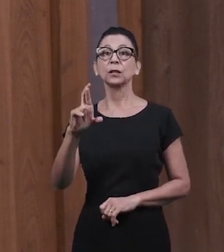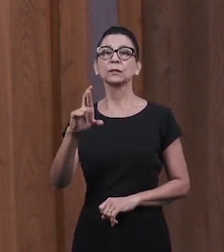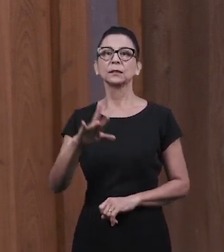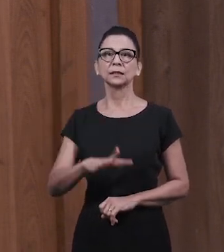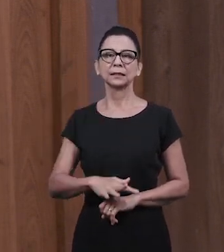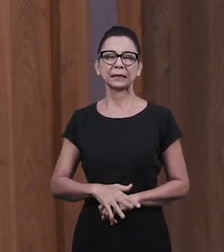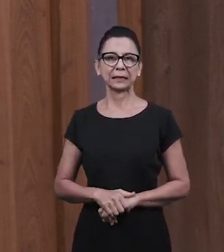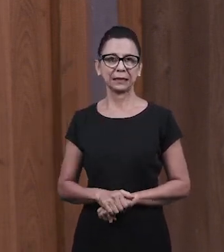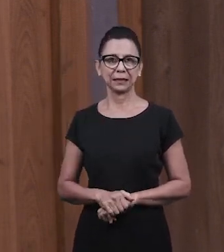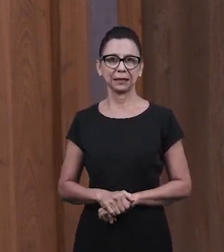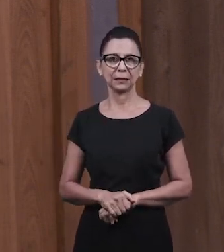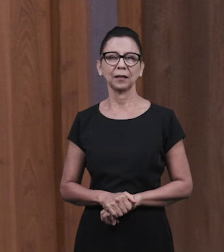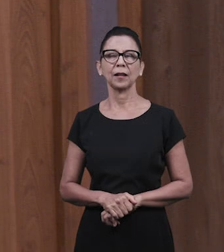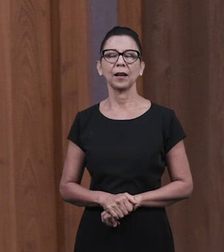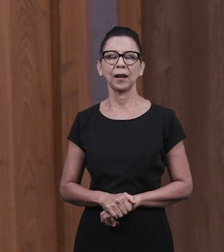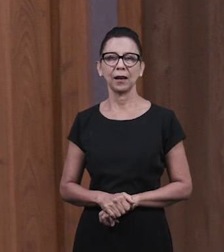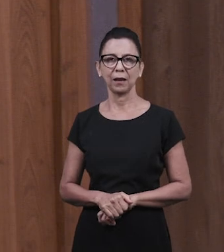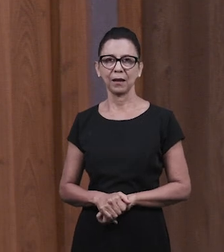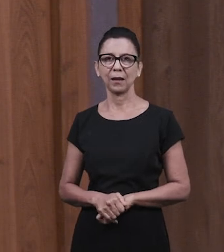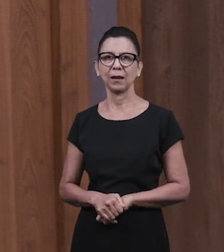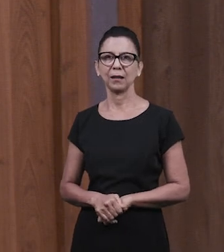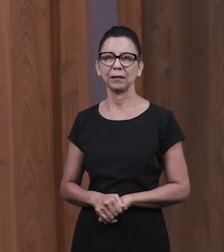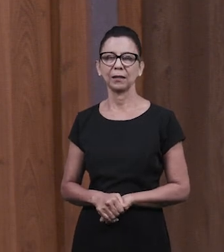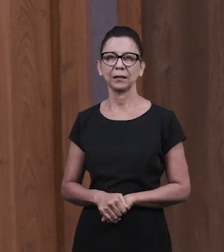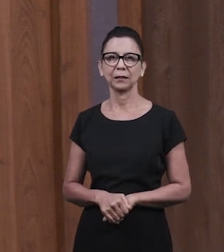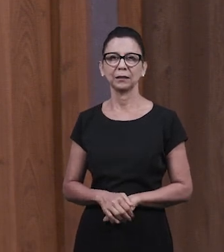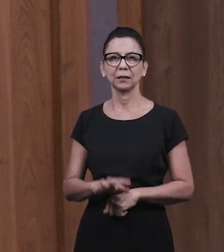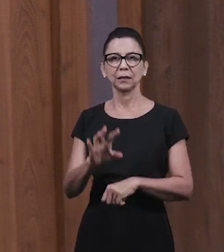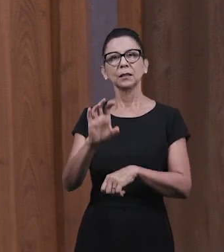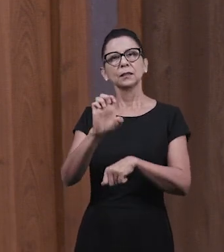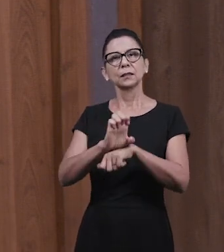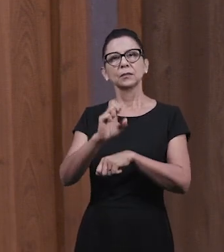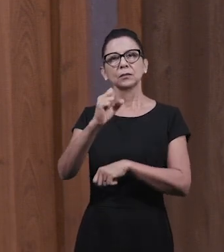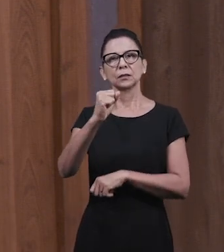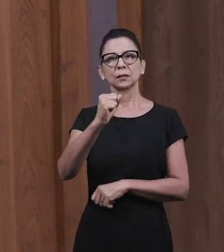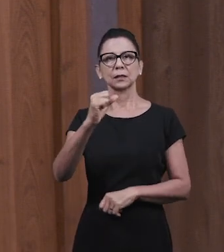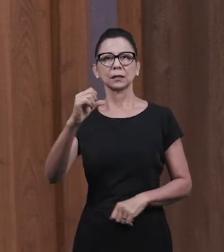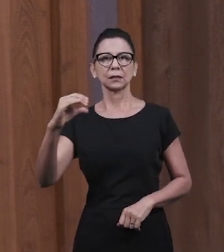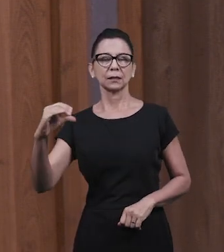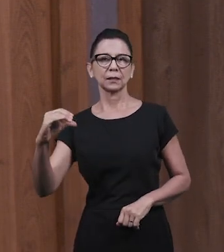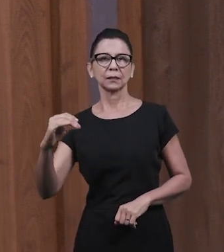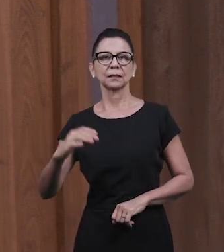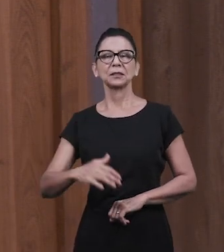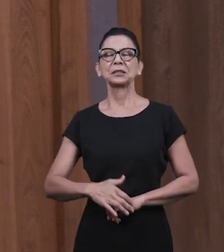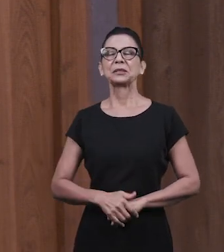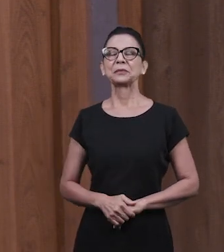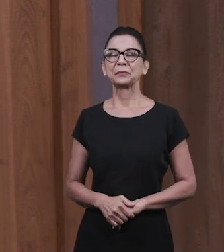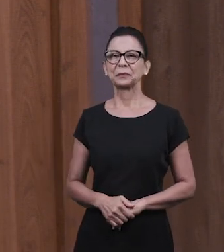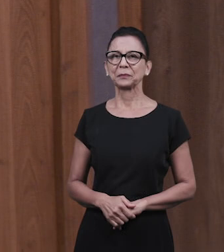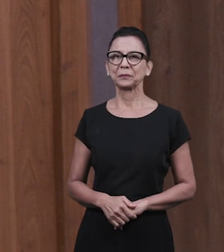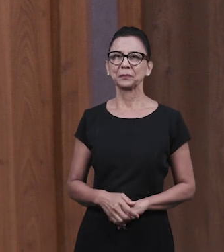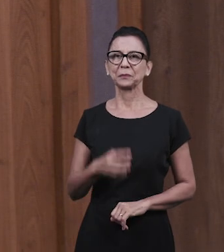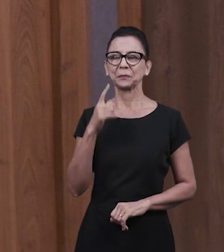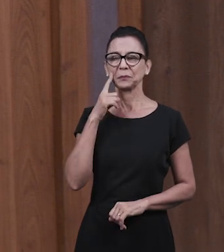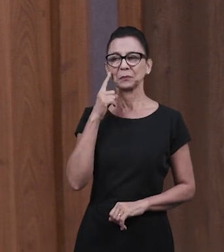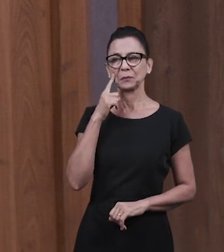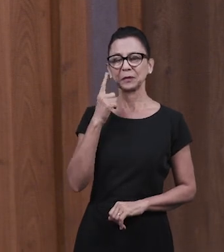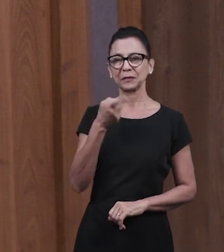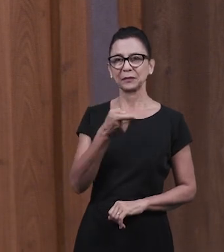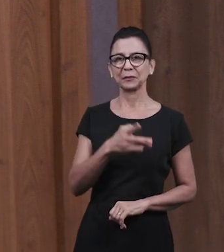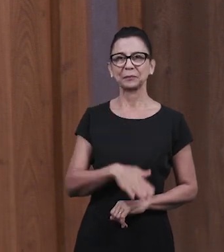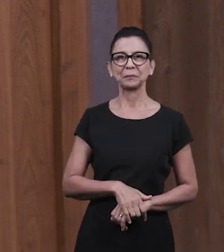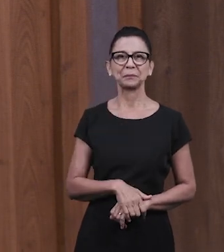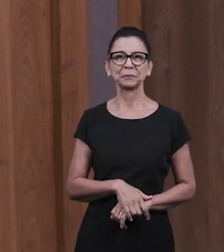da igreja lá em Balneário de Camboriú, no estado de Santa Catarina. Então ele pode agora já ir direto na